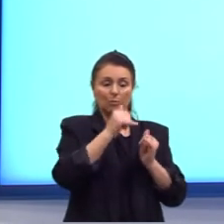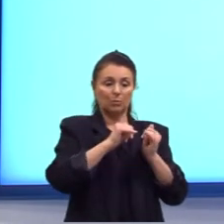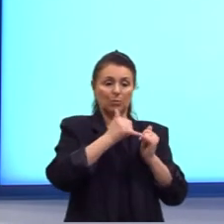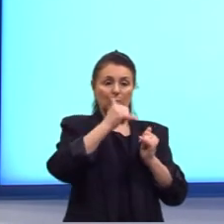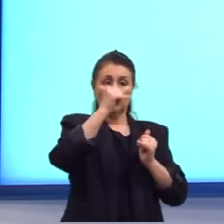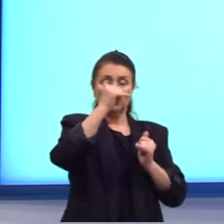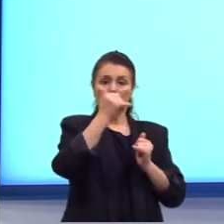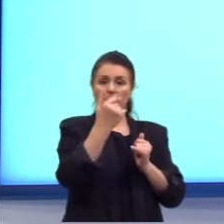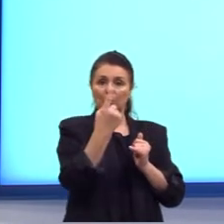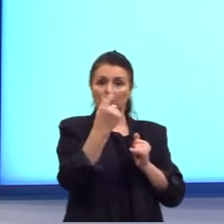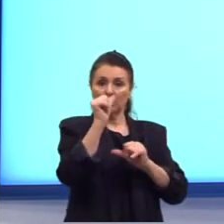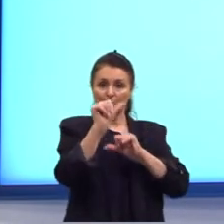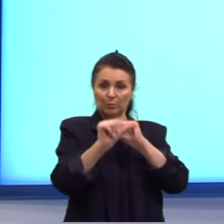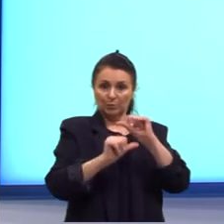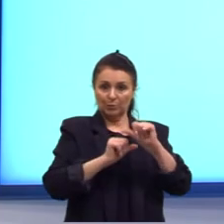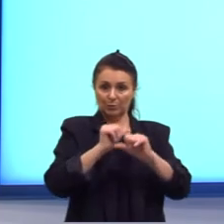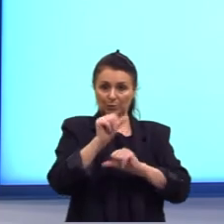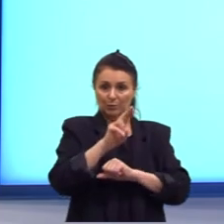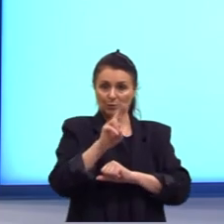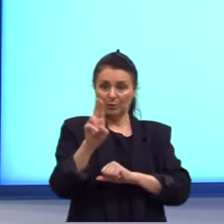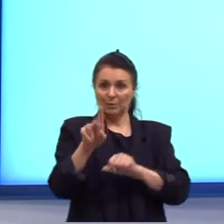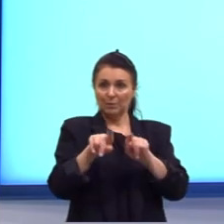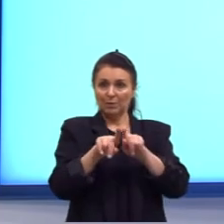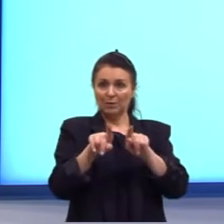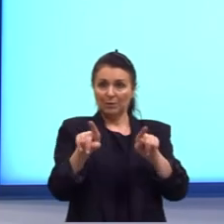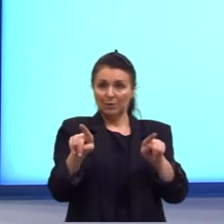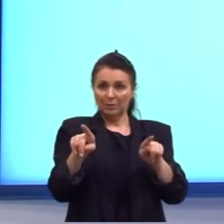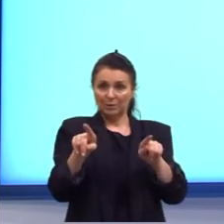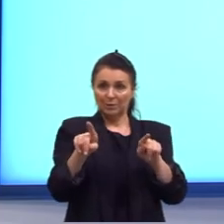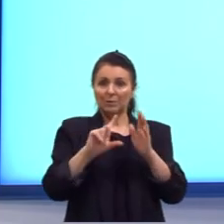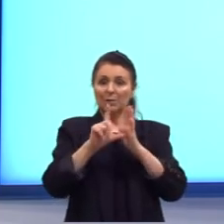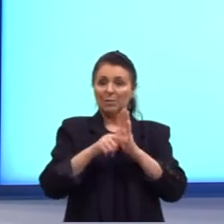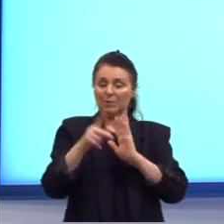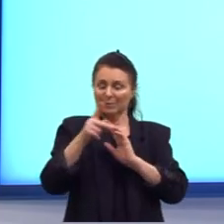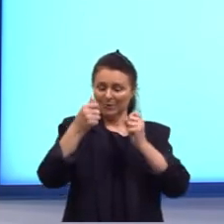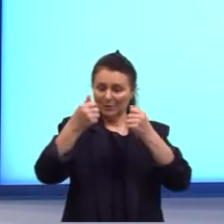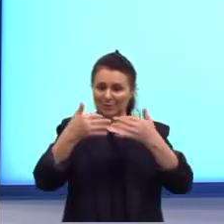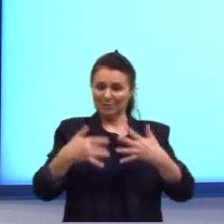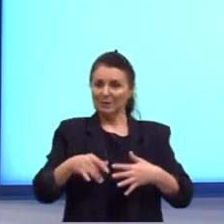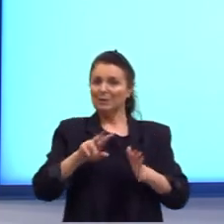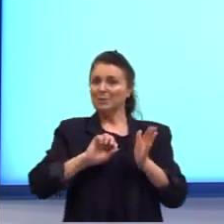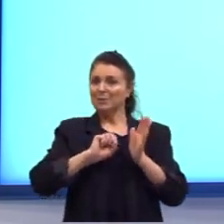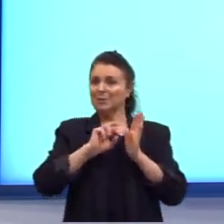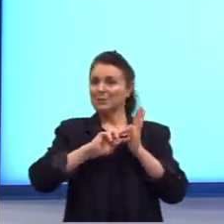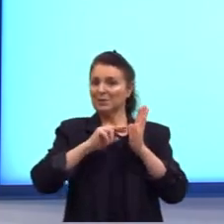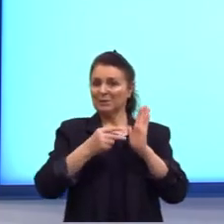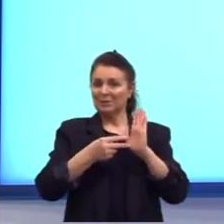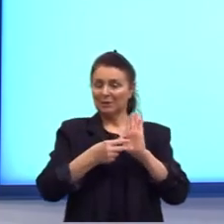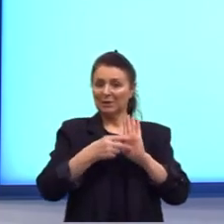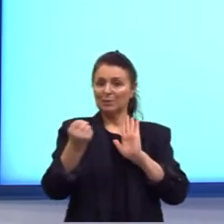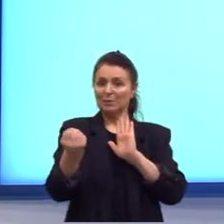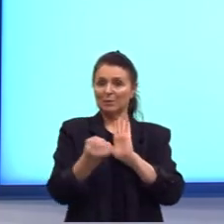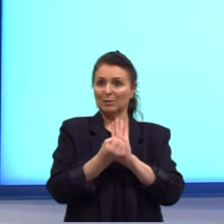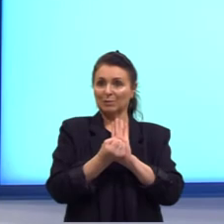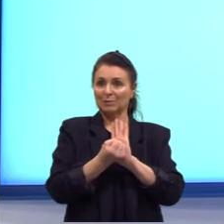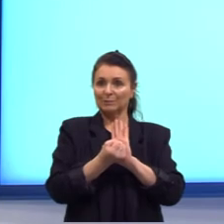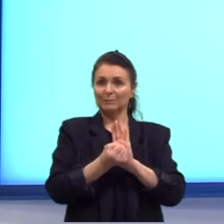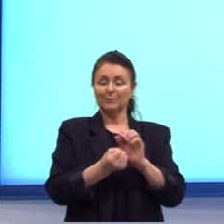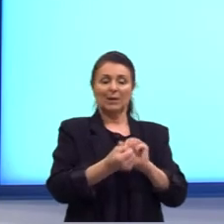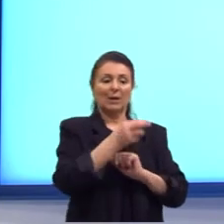esse resistor a gente mudou o nome aqui tá mas a gente já vai ver o que que significa isso e